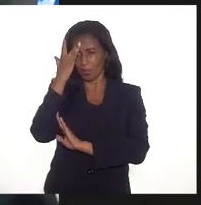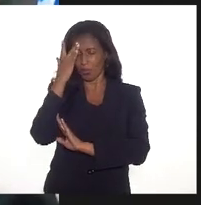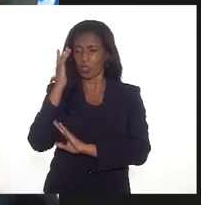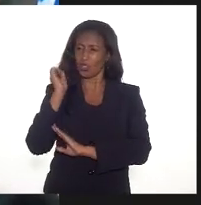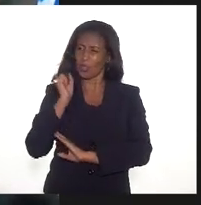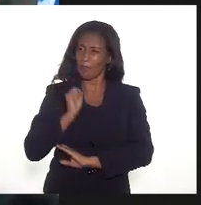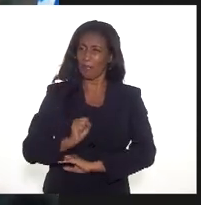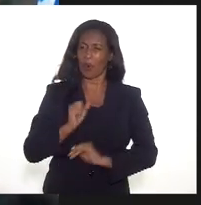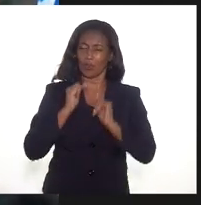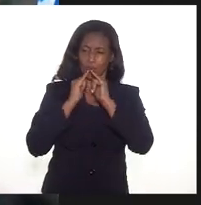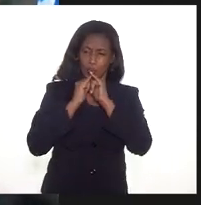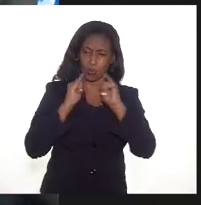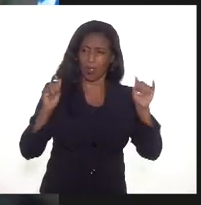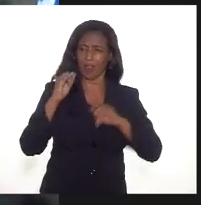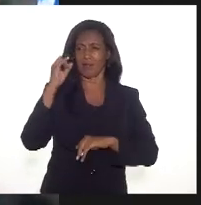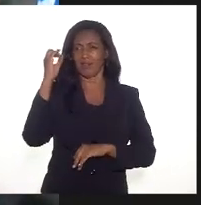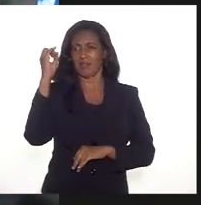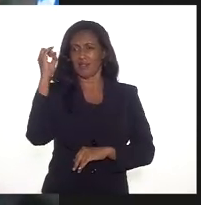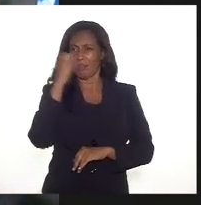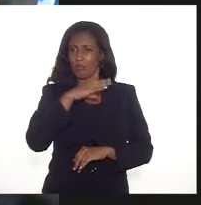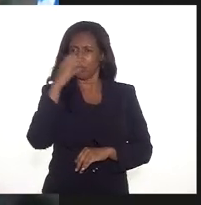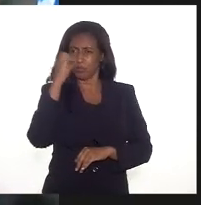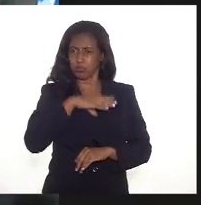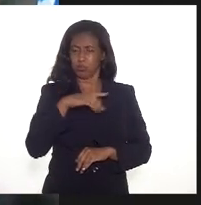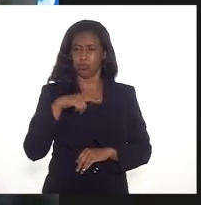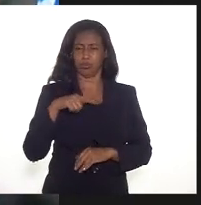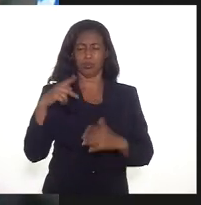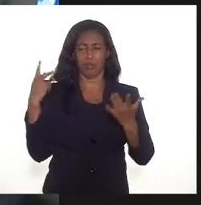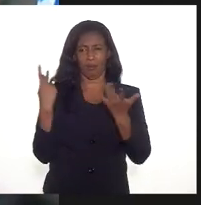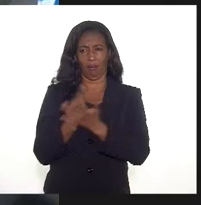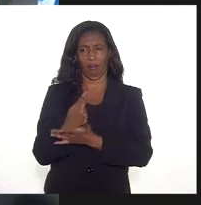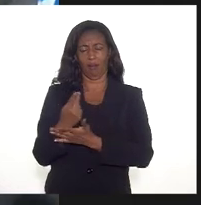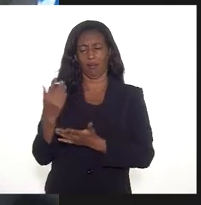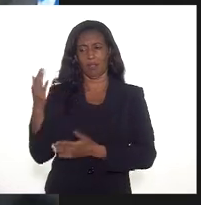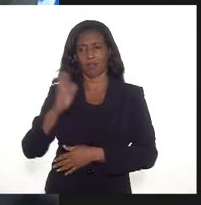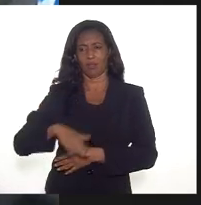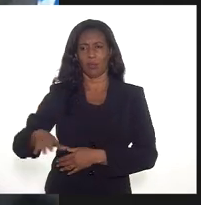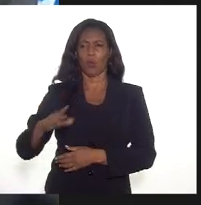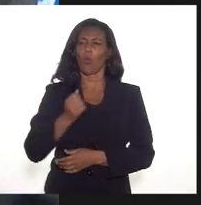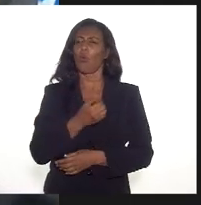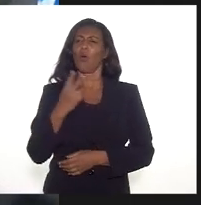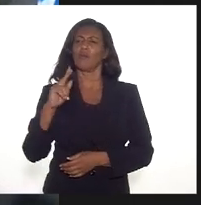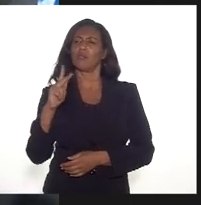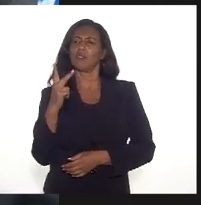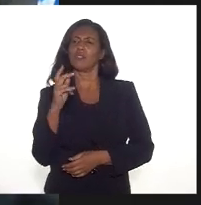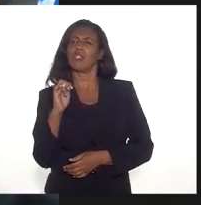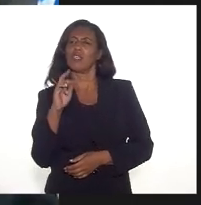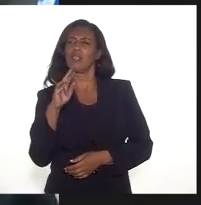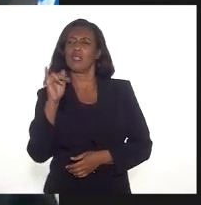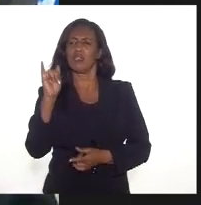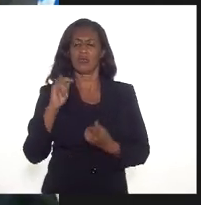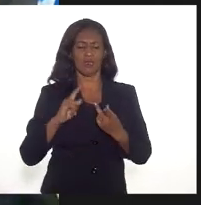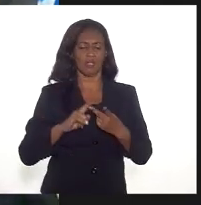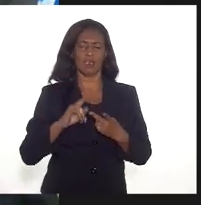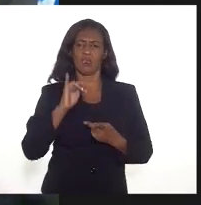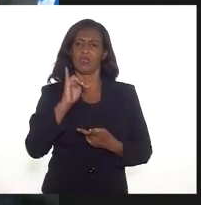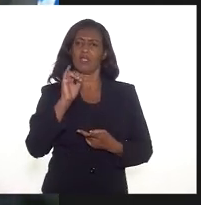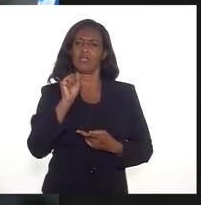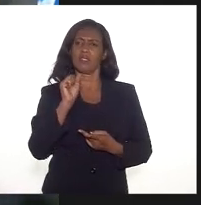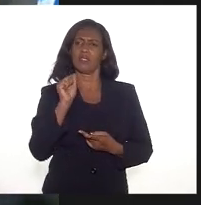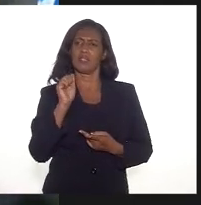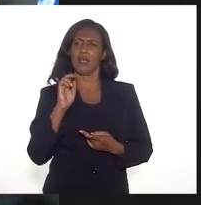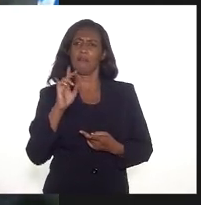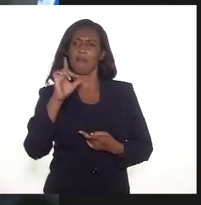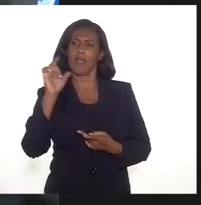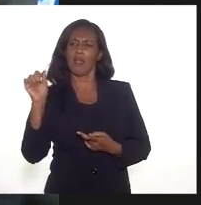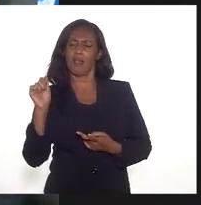denunciar esse abuso às autoridades competentes. Quanto Henri, Isabela, Ketrins, não deve